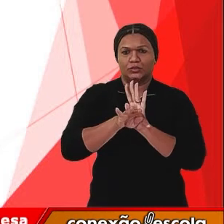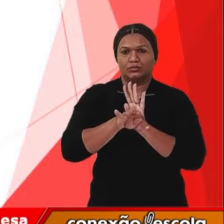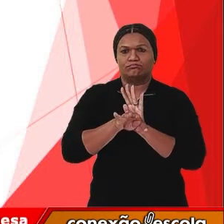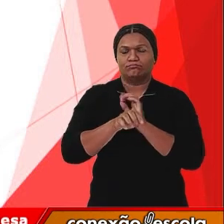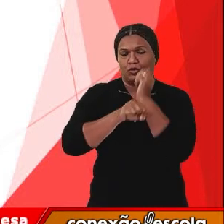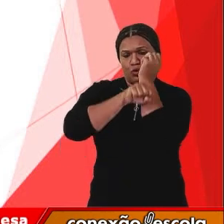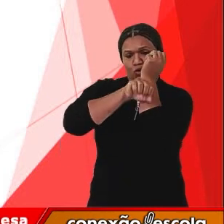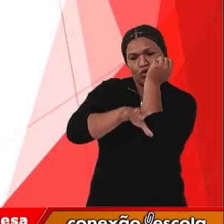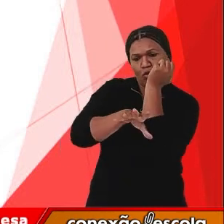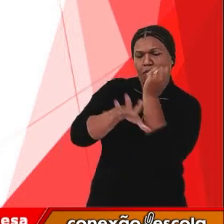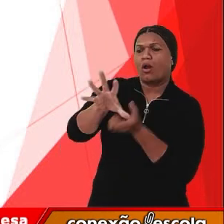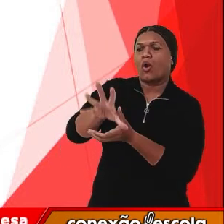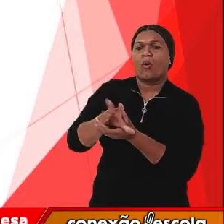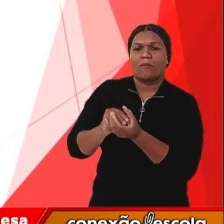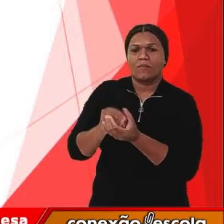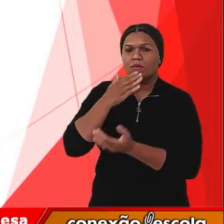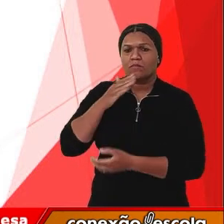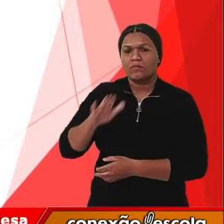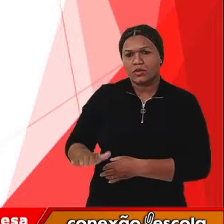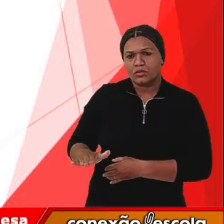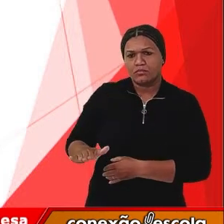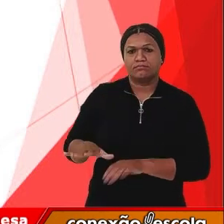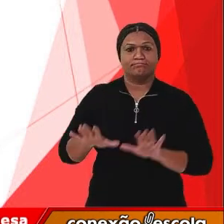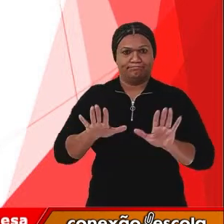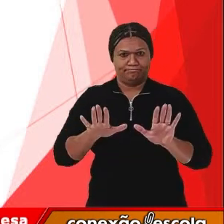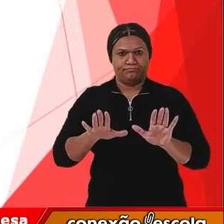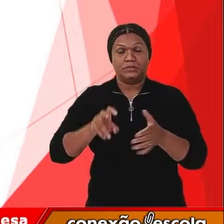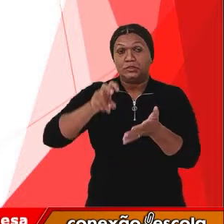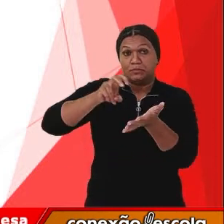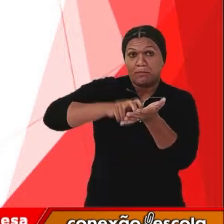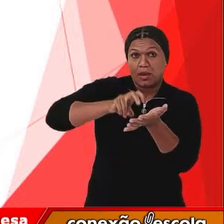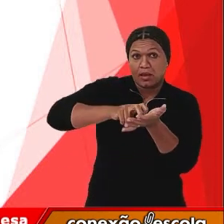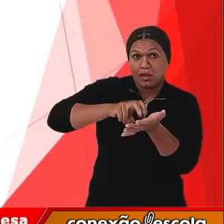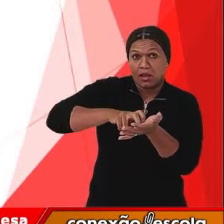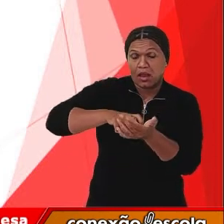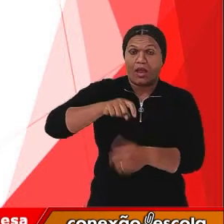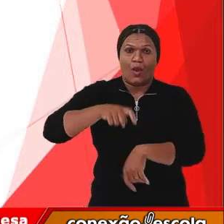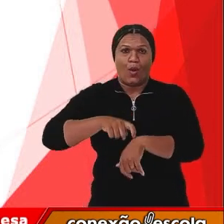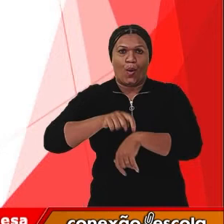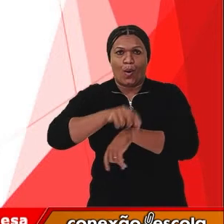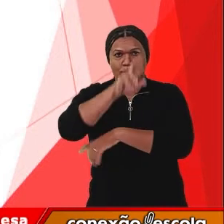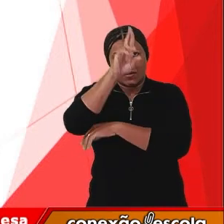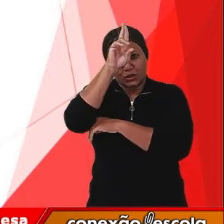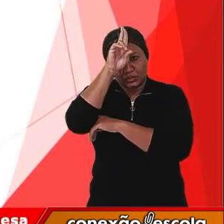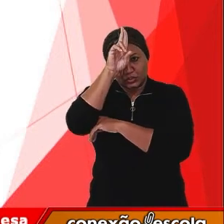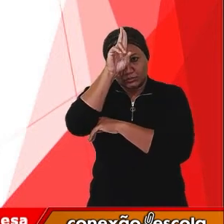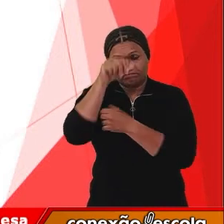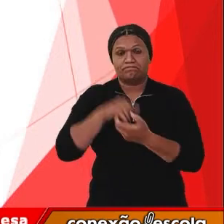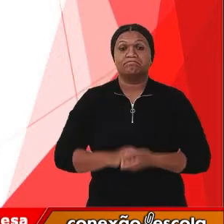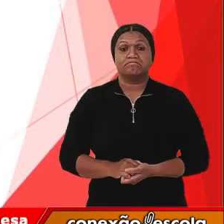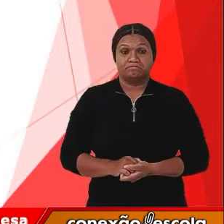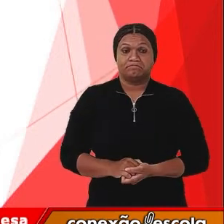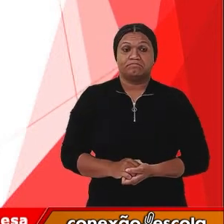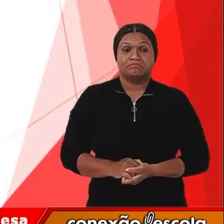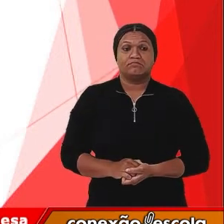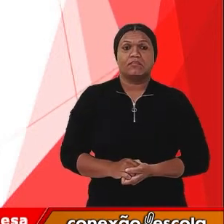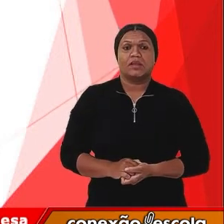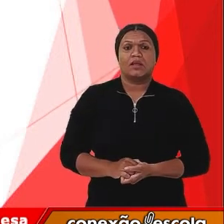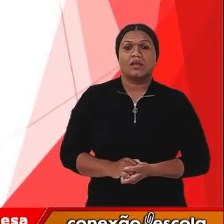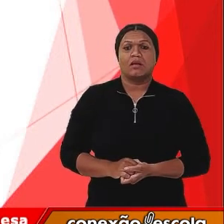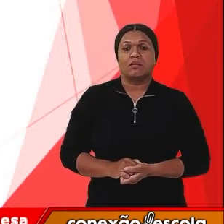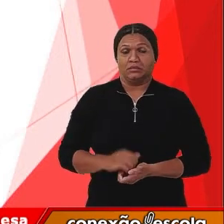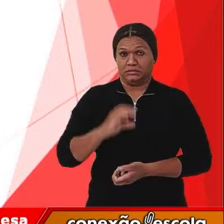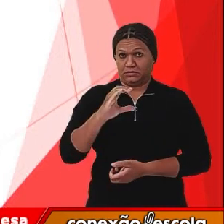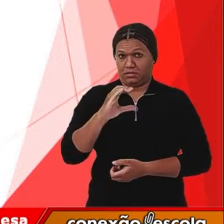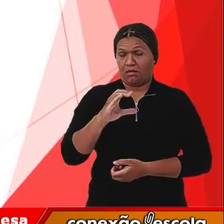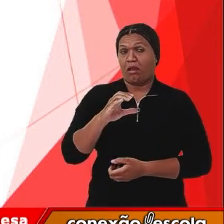letra A de manhã B ao meio-dia se a